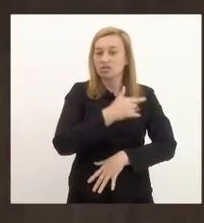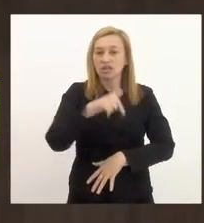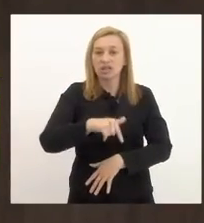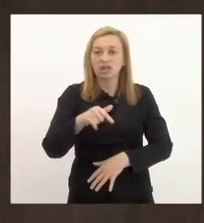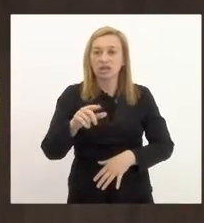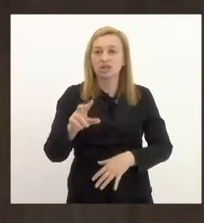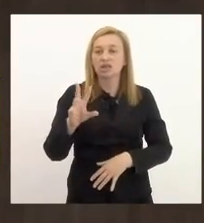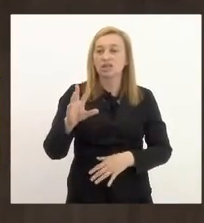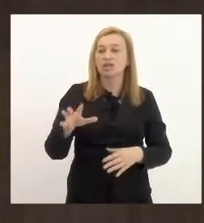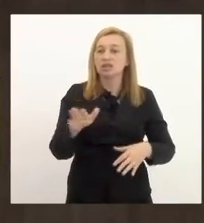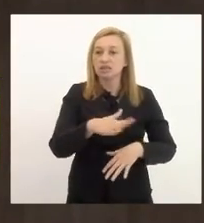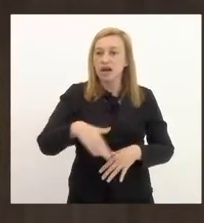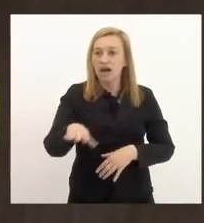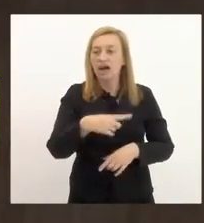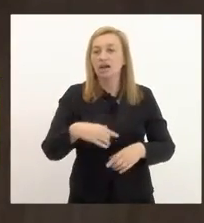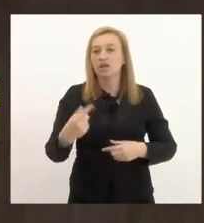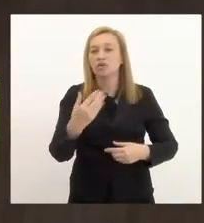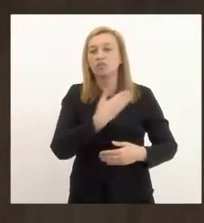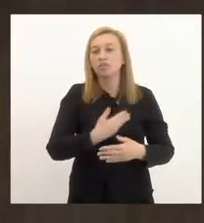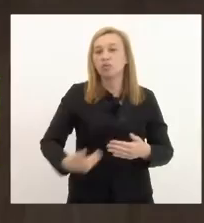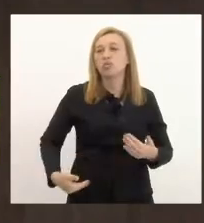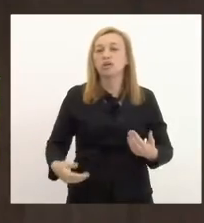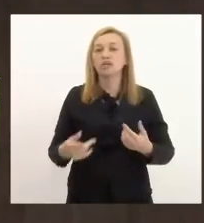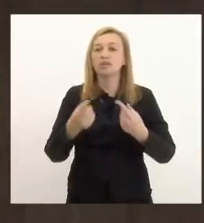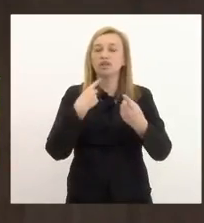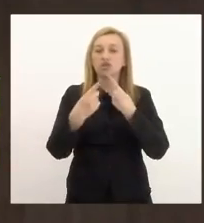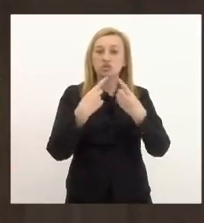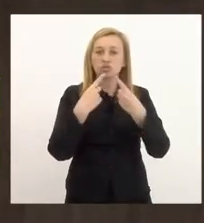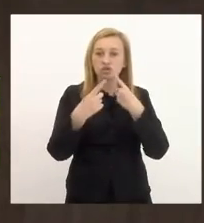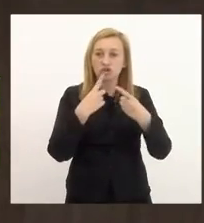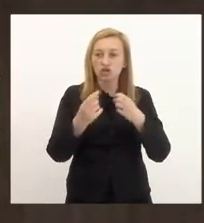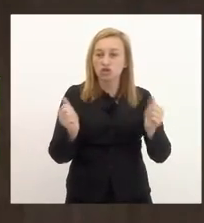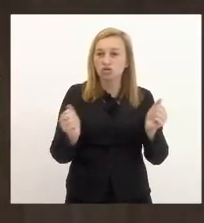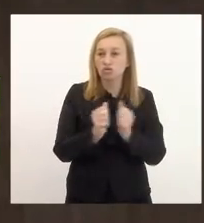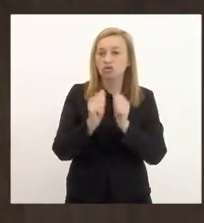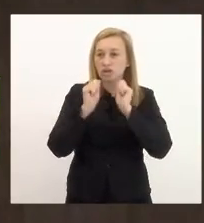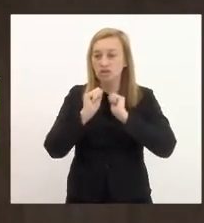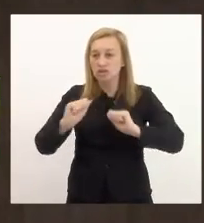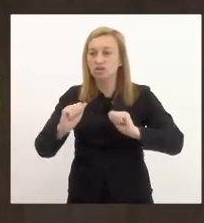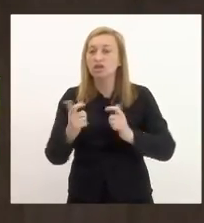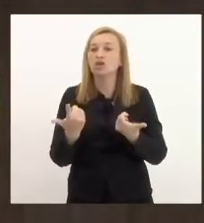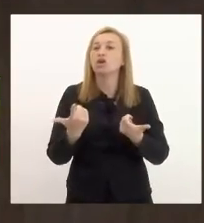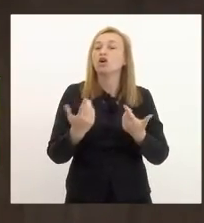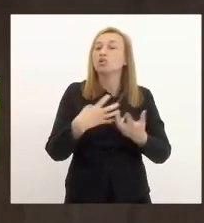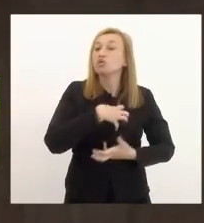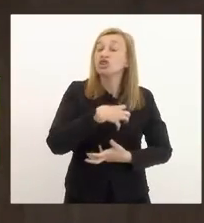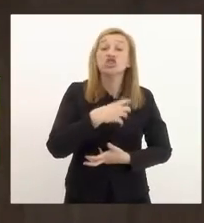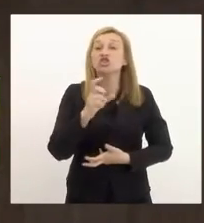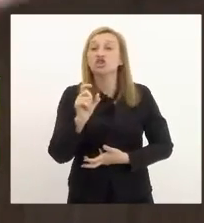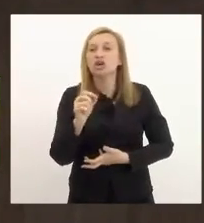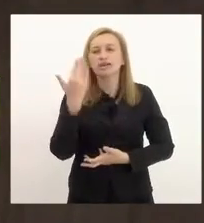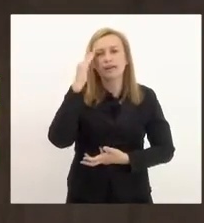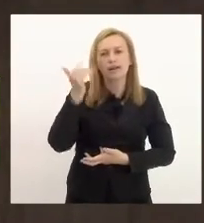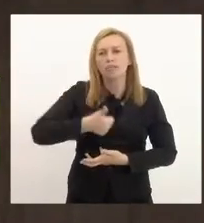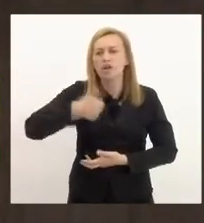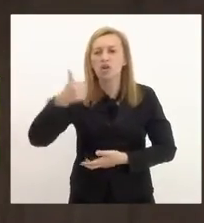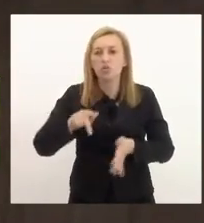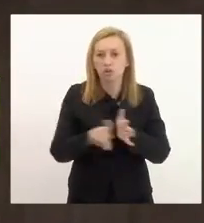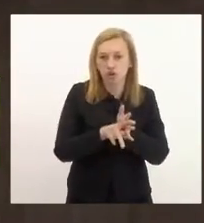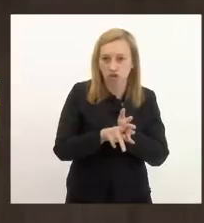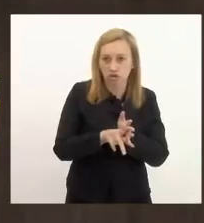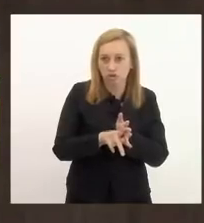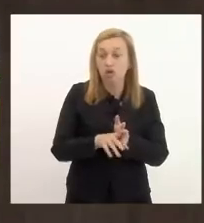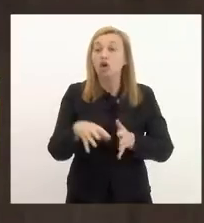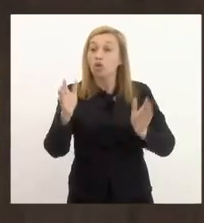da unidade serviço público para fazer o debate inclusive com as assessorias no sentido de entender melhor esse